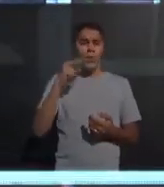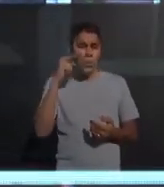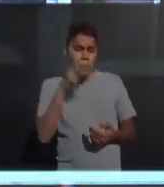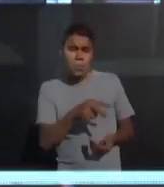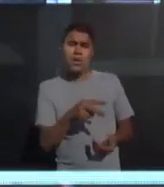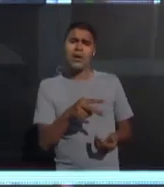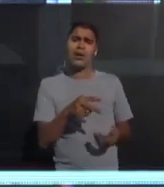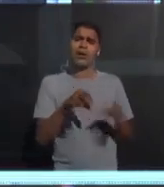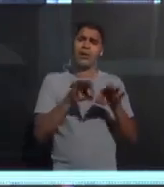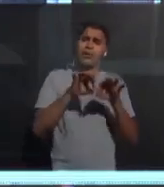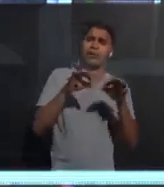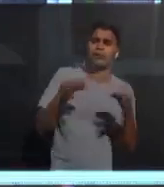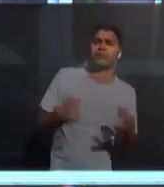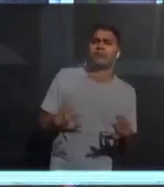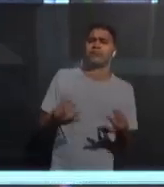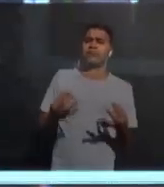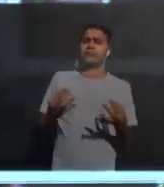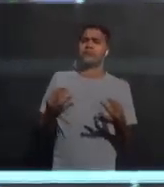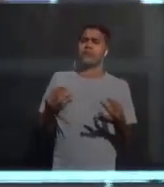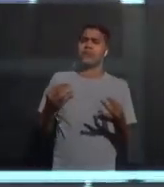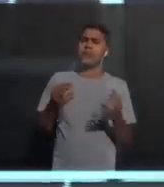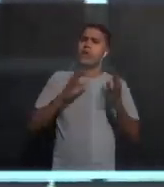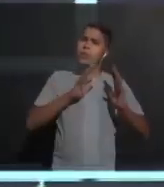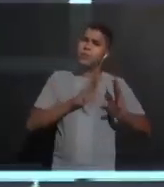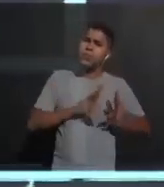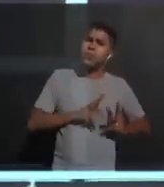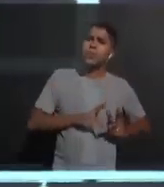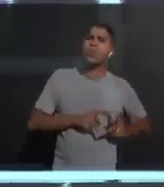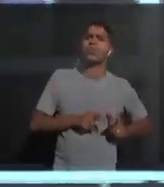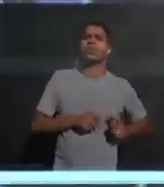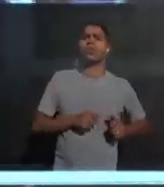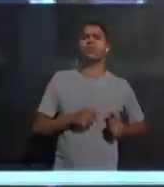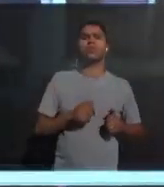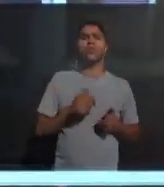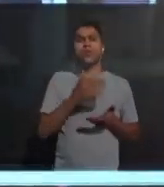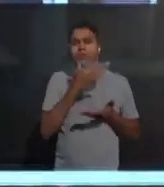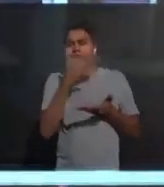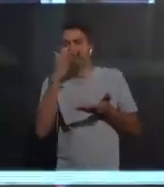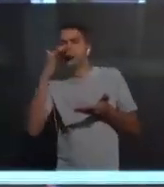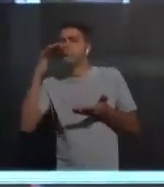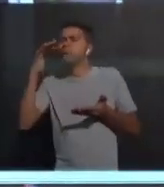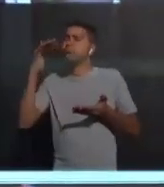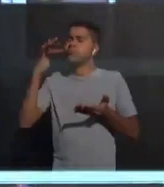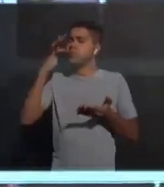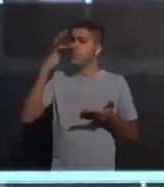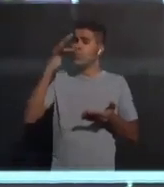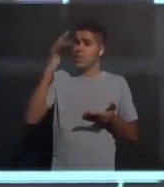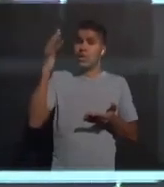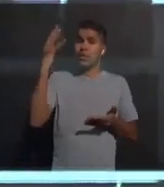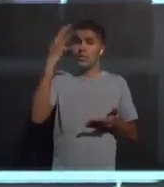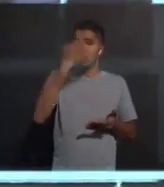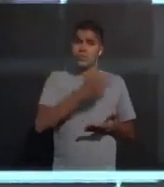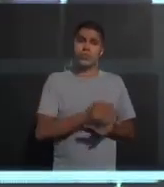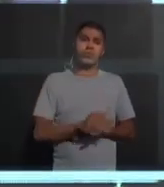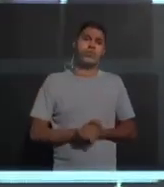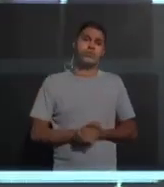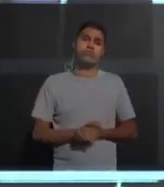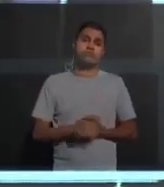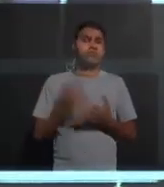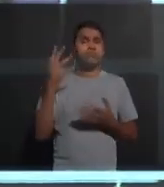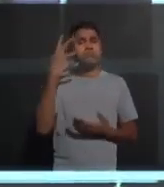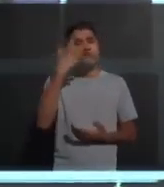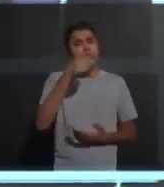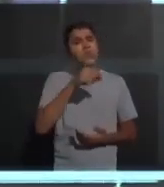da vida para a pureza dos perfume das flores isso é bonito é bonito